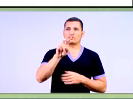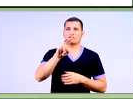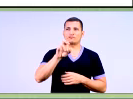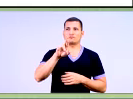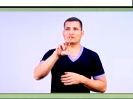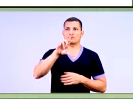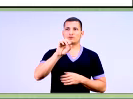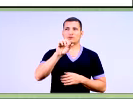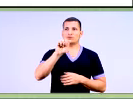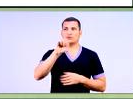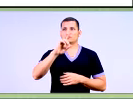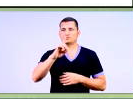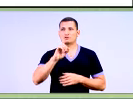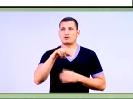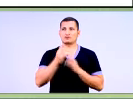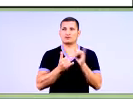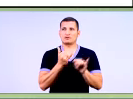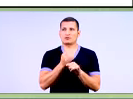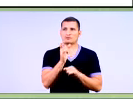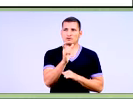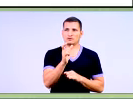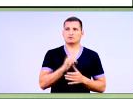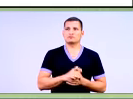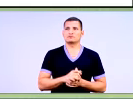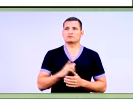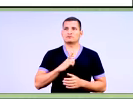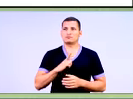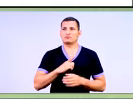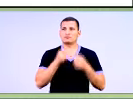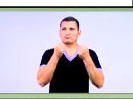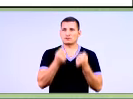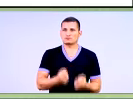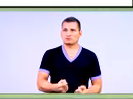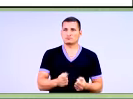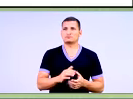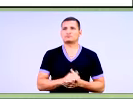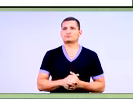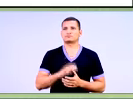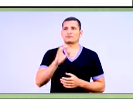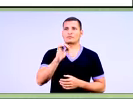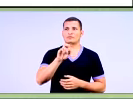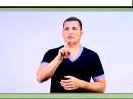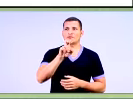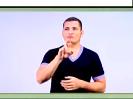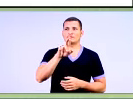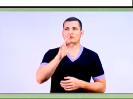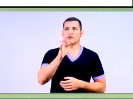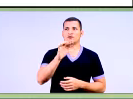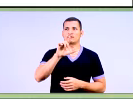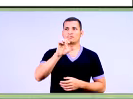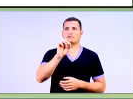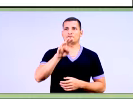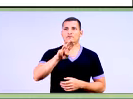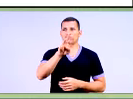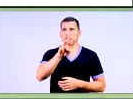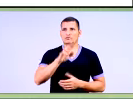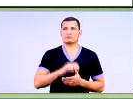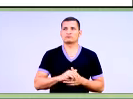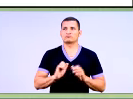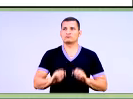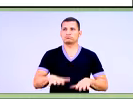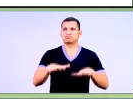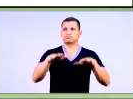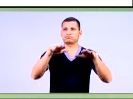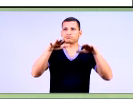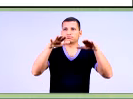da internet, a gente vê. Está sobrecarregando. Overflow, inundar. Flow é,